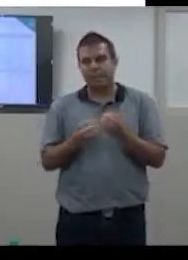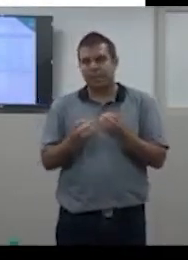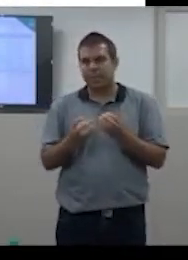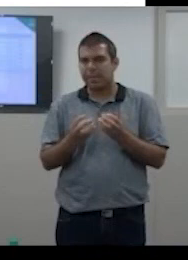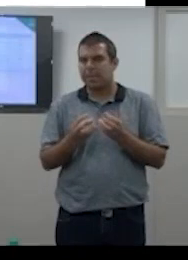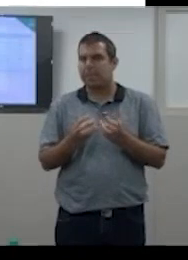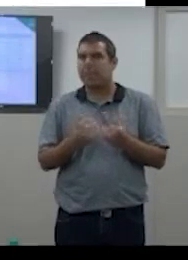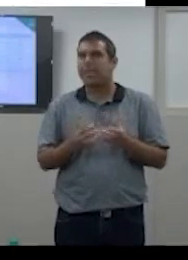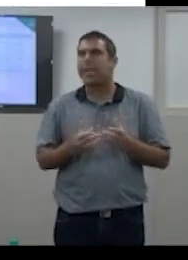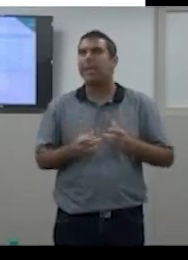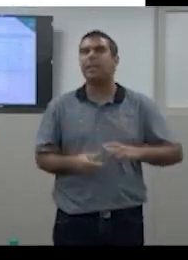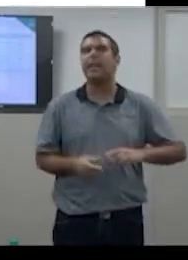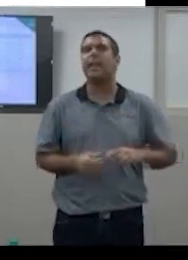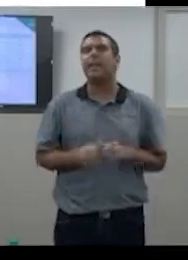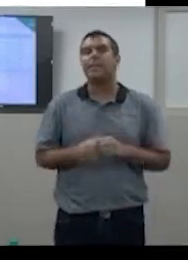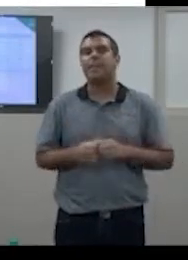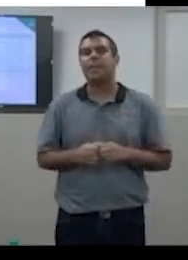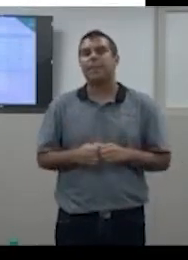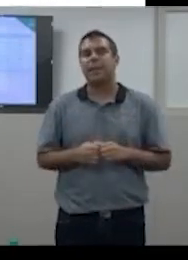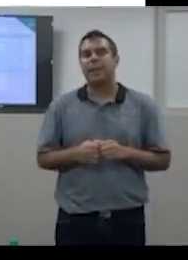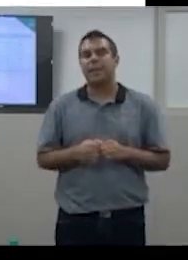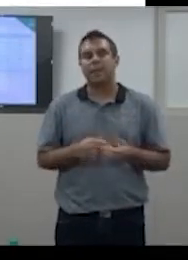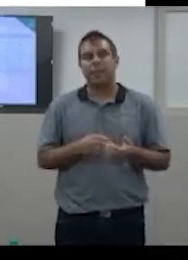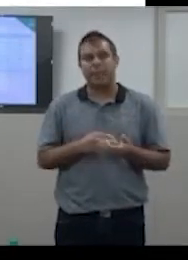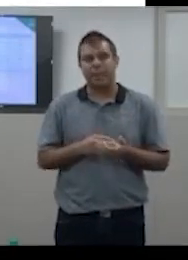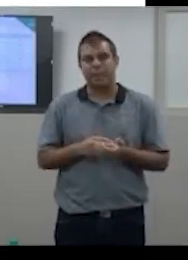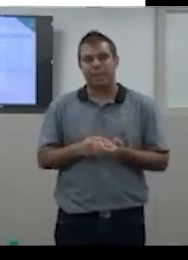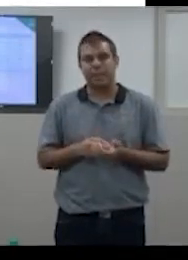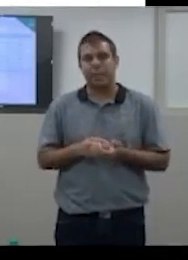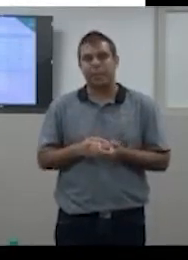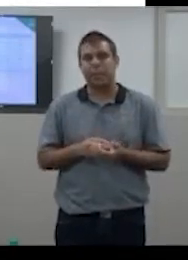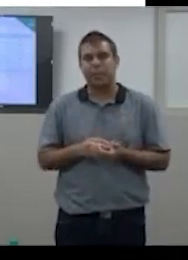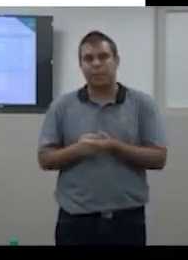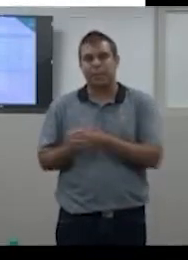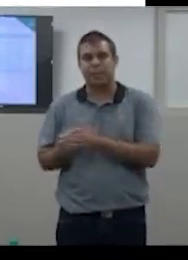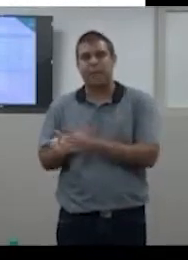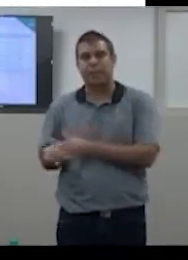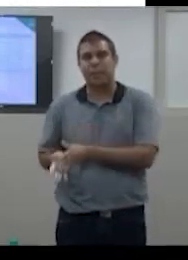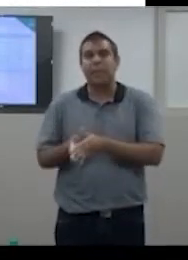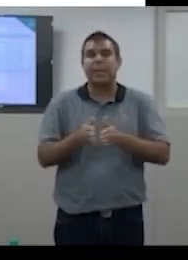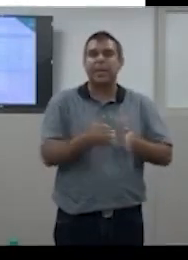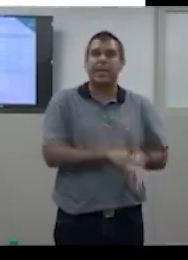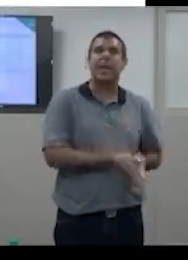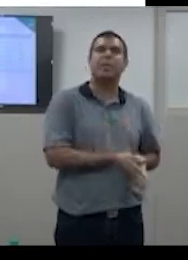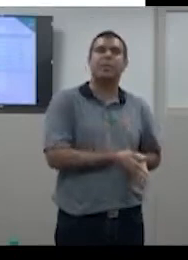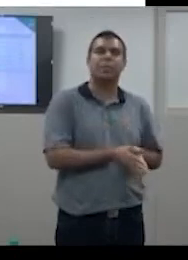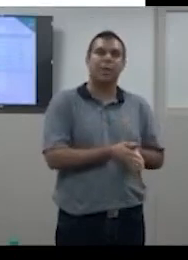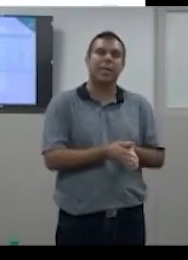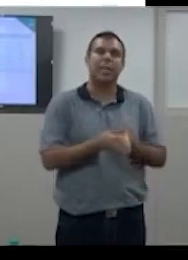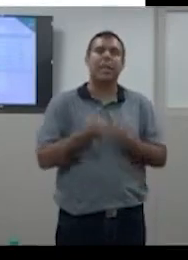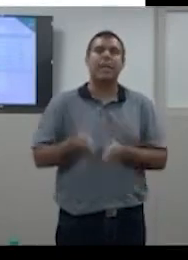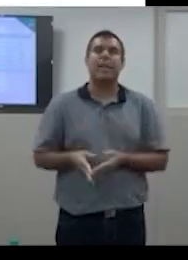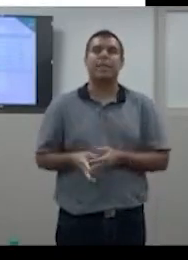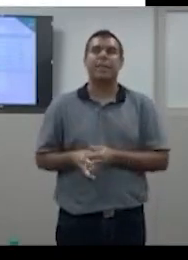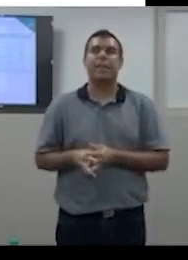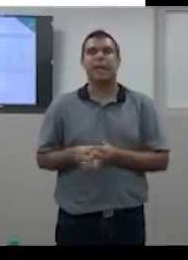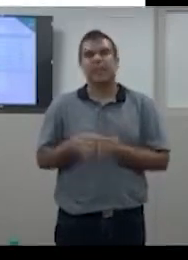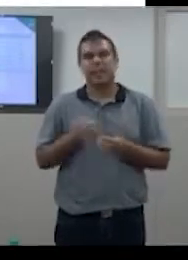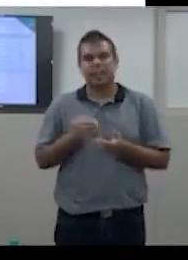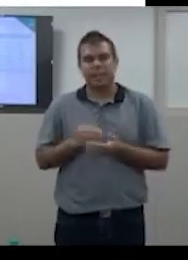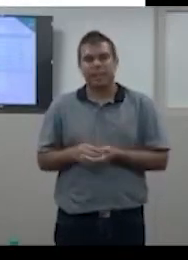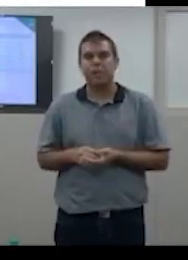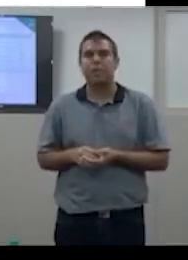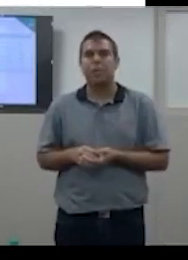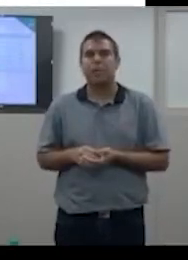momento vai começar meio que derreter. Nessa ideia, você vai ter que a temperatura, por exemplo, da água líquida e da água sólida, ela vai